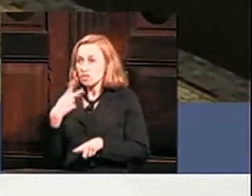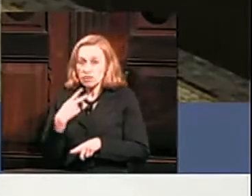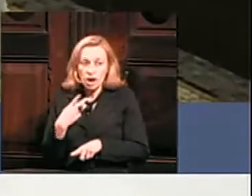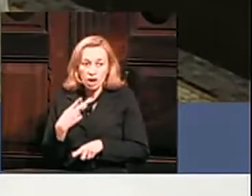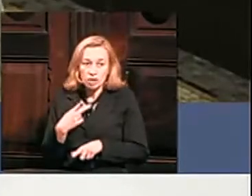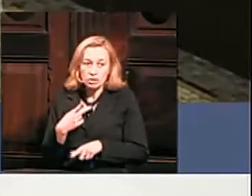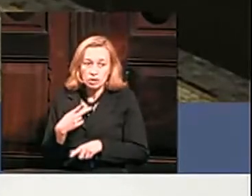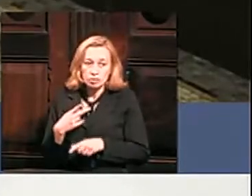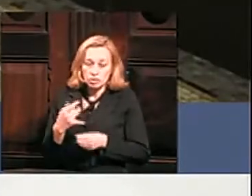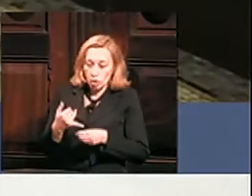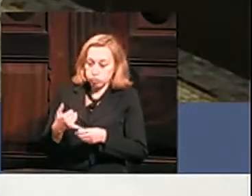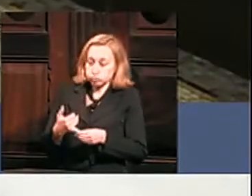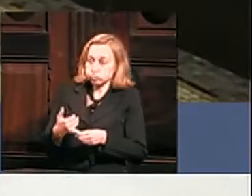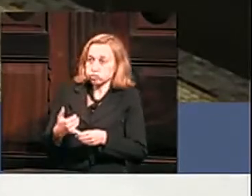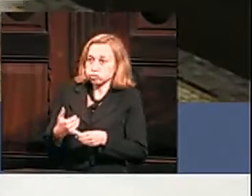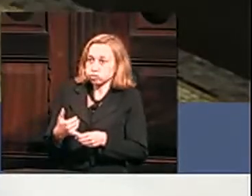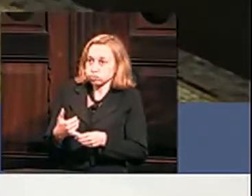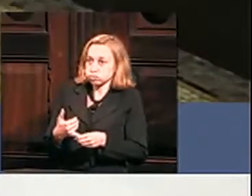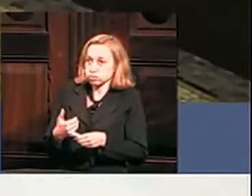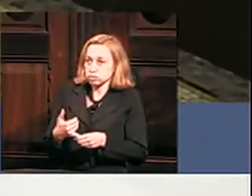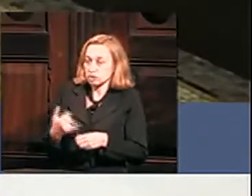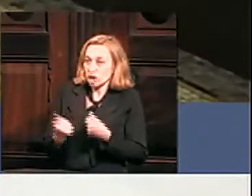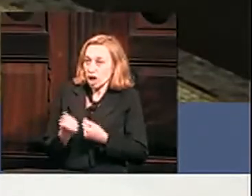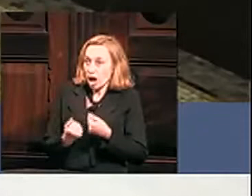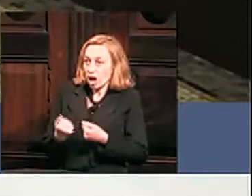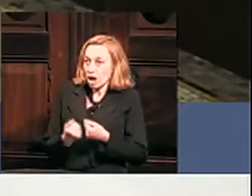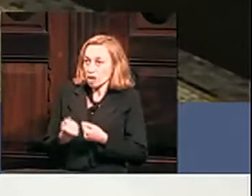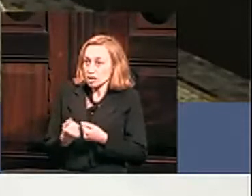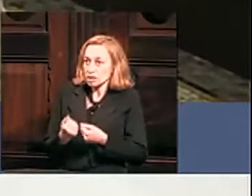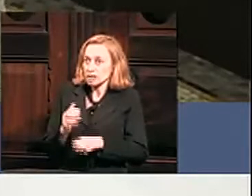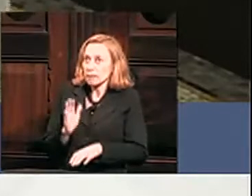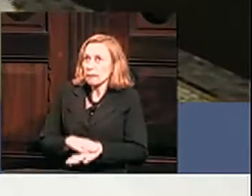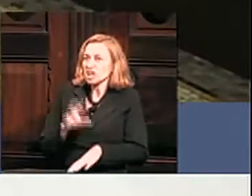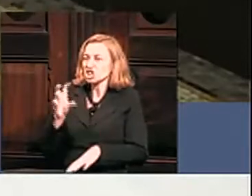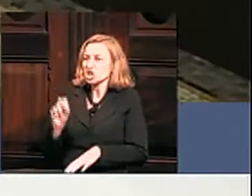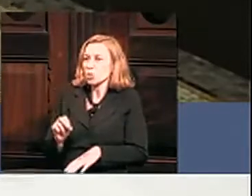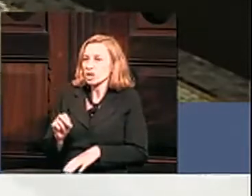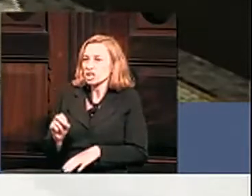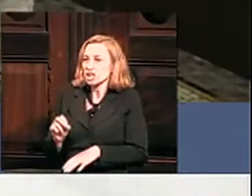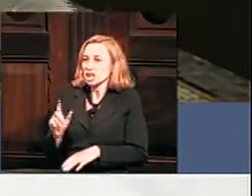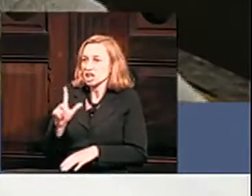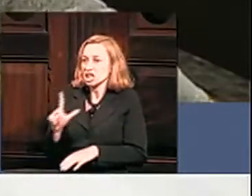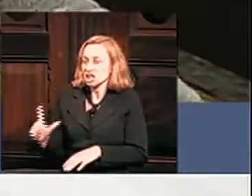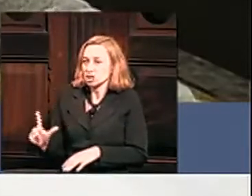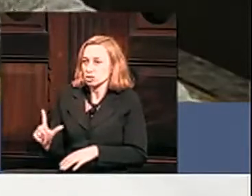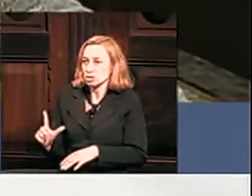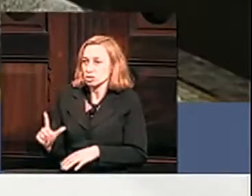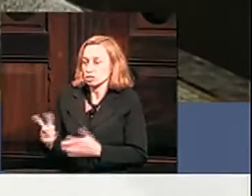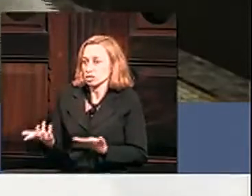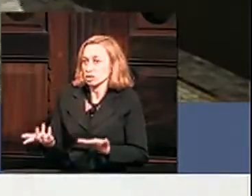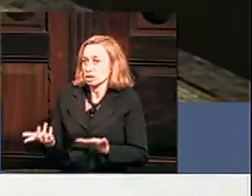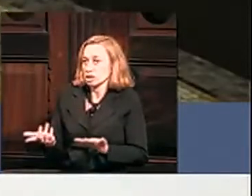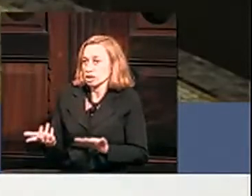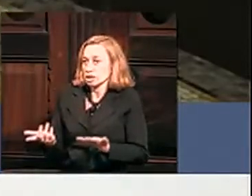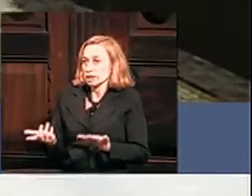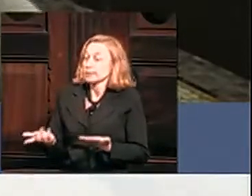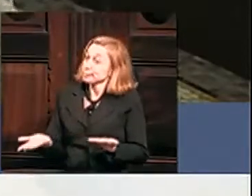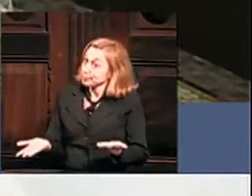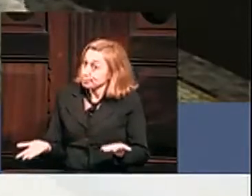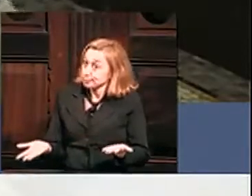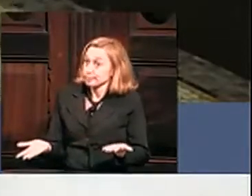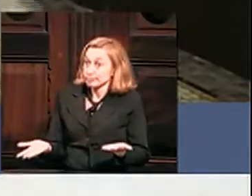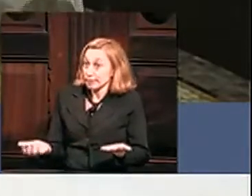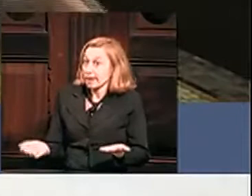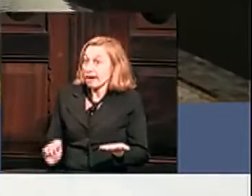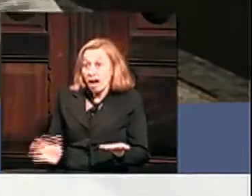tanque de um combustível, de um desses carros que tem mais de 50 litros, é o preço do perfume francês. Porra, é o mesmo